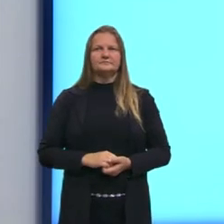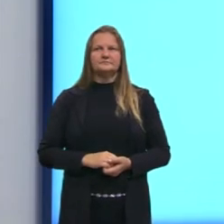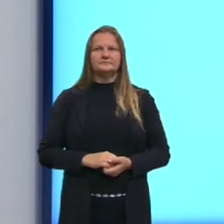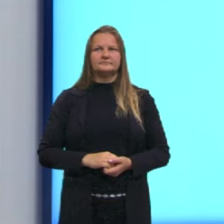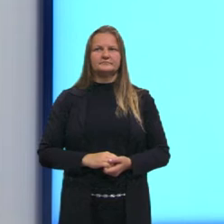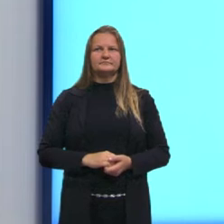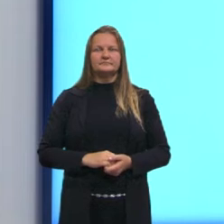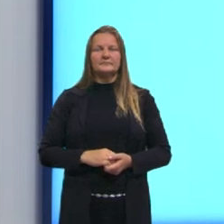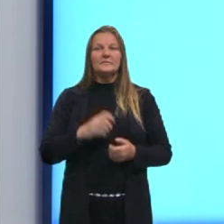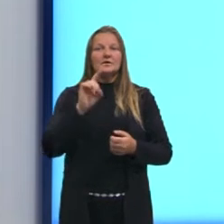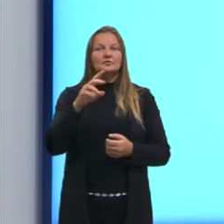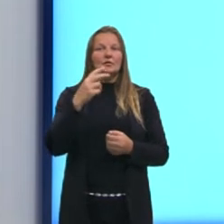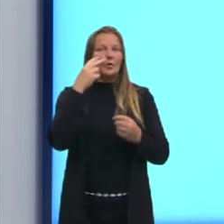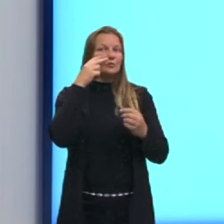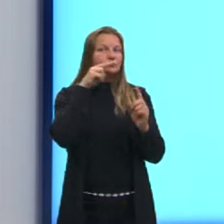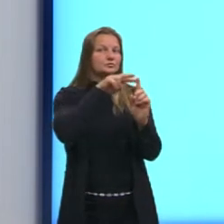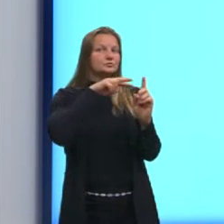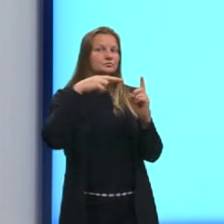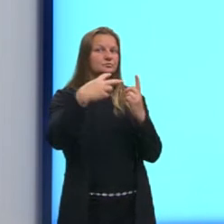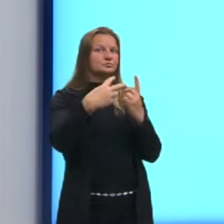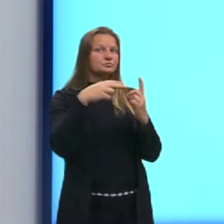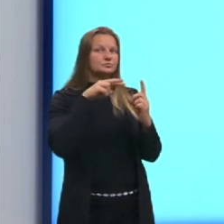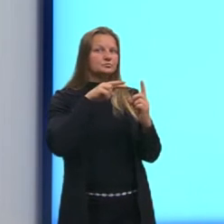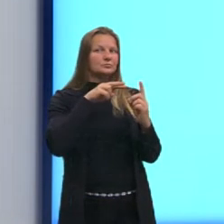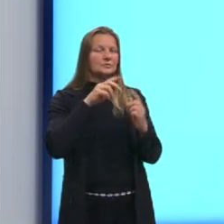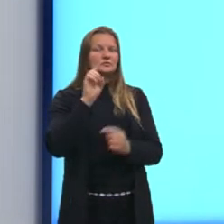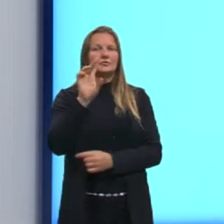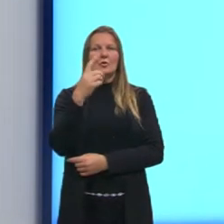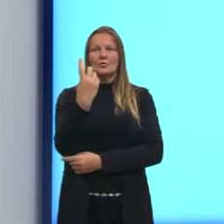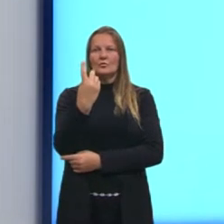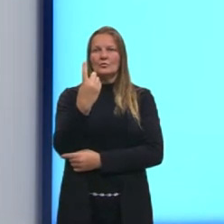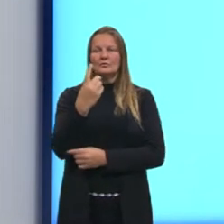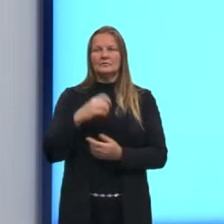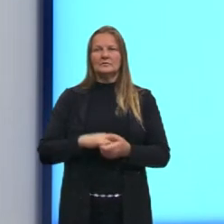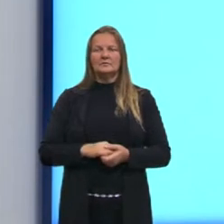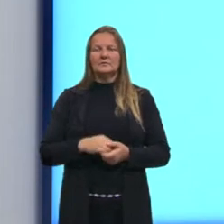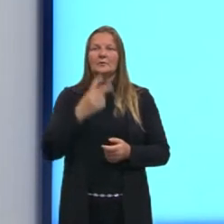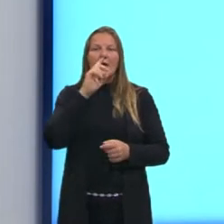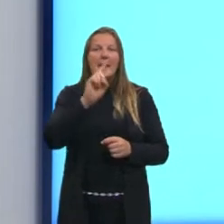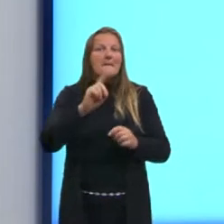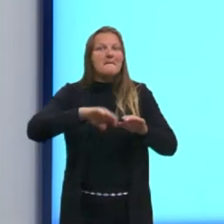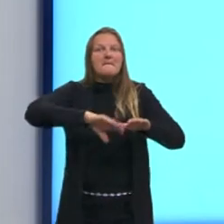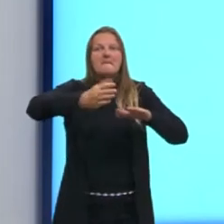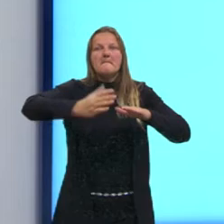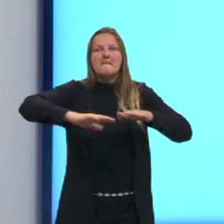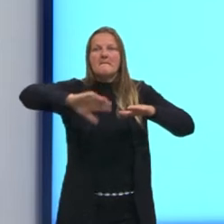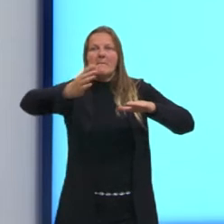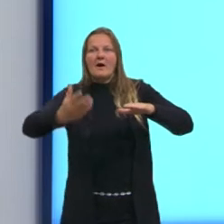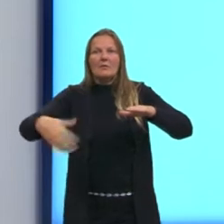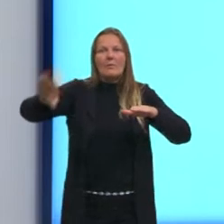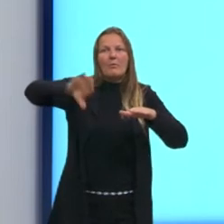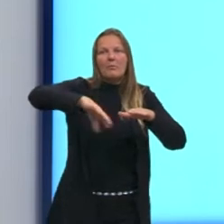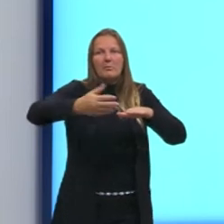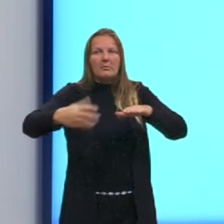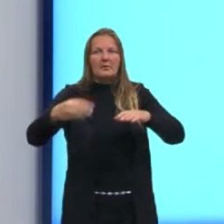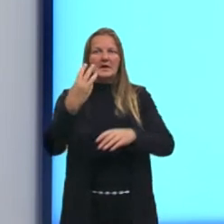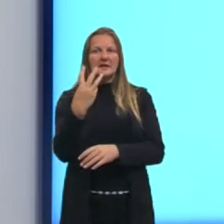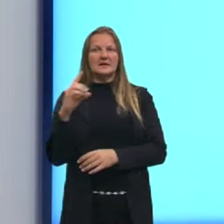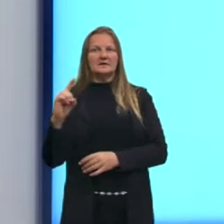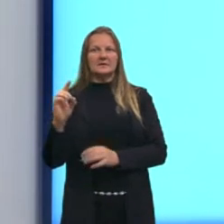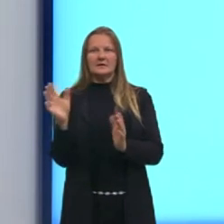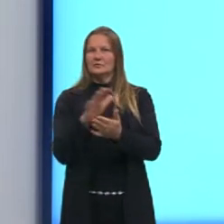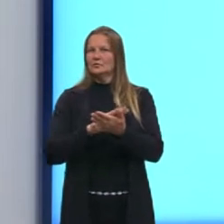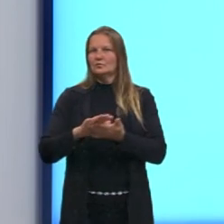A gente está olhando somente em uma dimensão para ela, tá? Então, ela não é uma onda do mar, por exemplo, né? A gente vê ela em três dimensões,